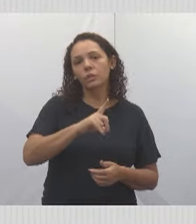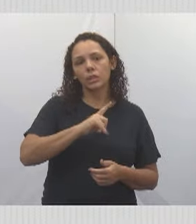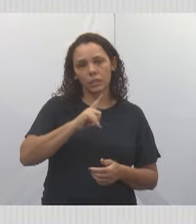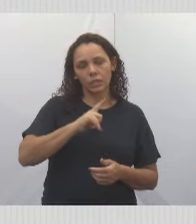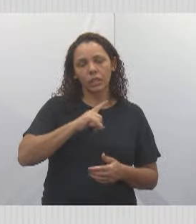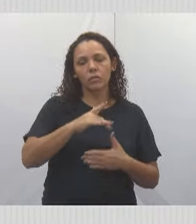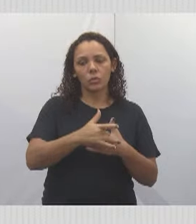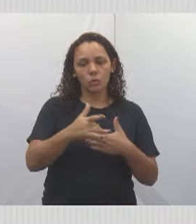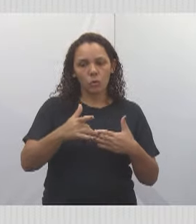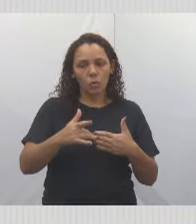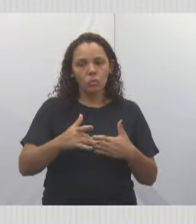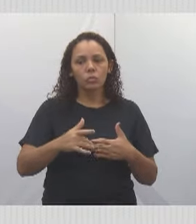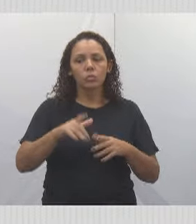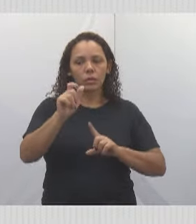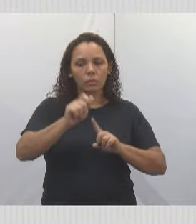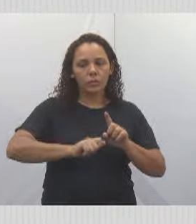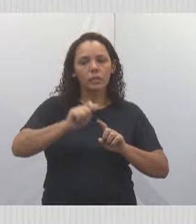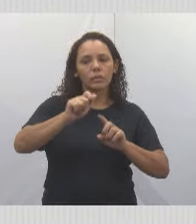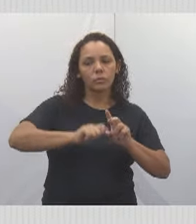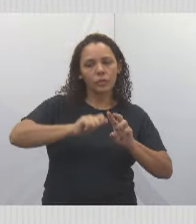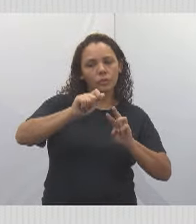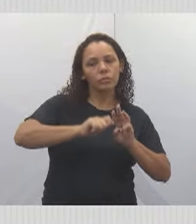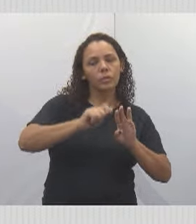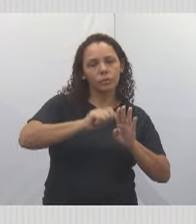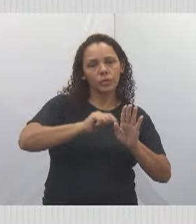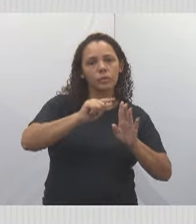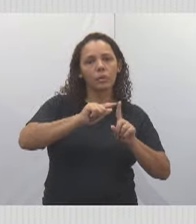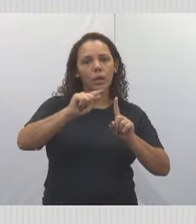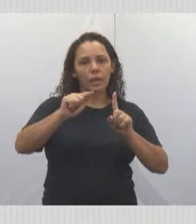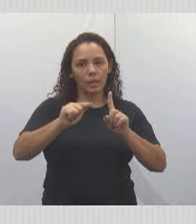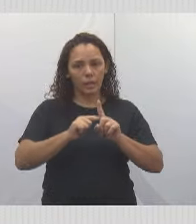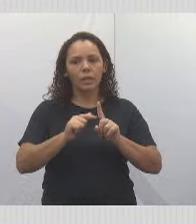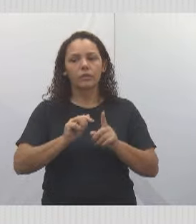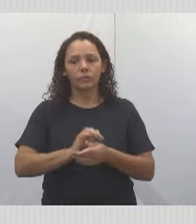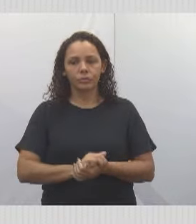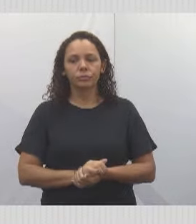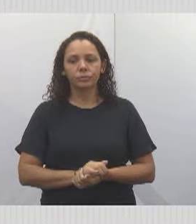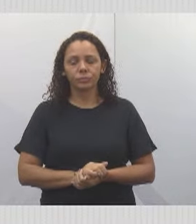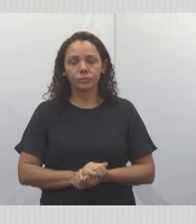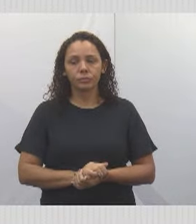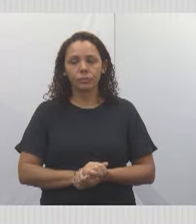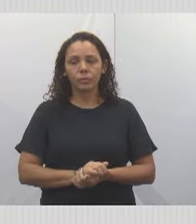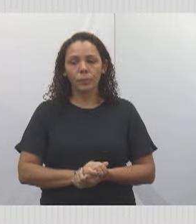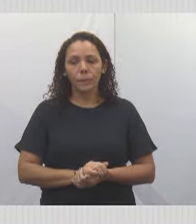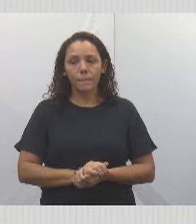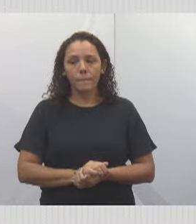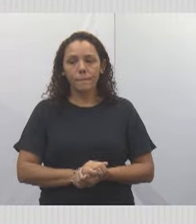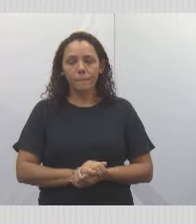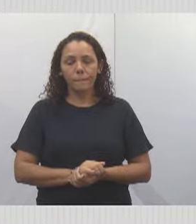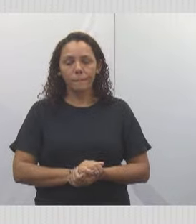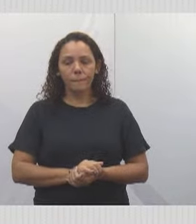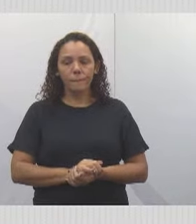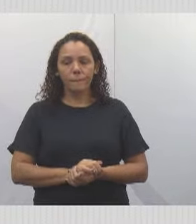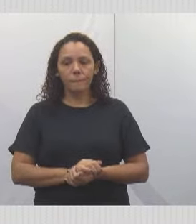Ministério. Então, o que eu trago de destaque mesmo é a taxa de nascimento, essa queda.